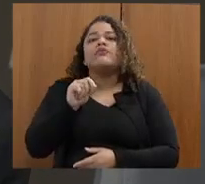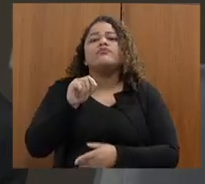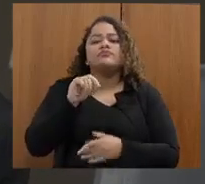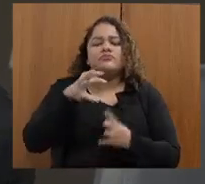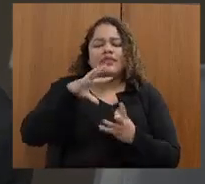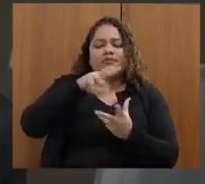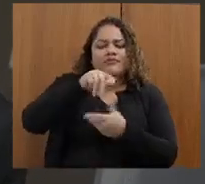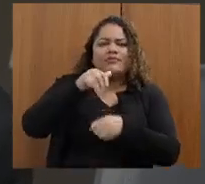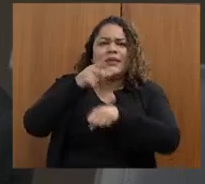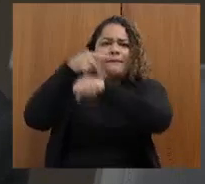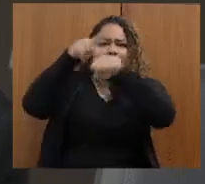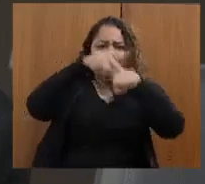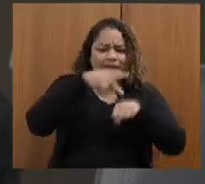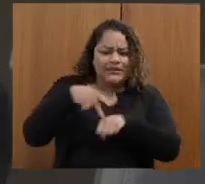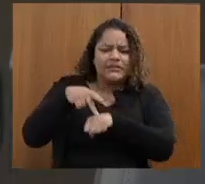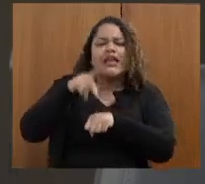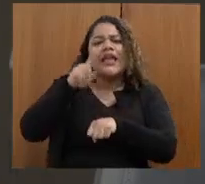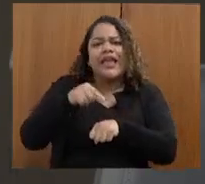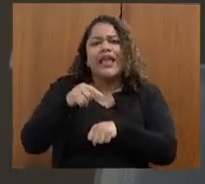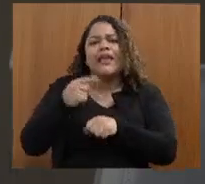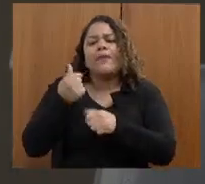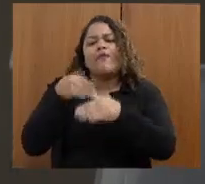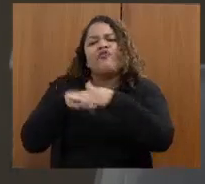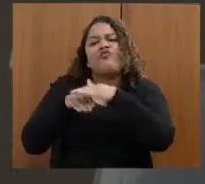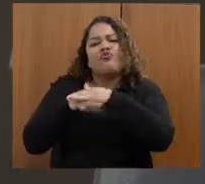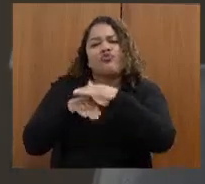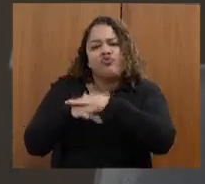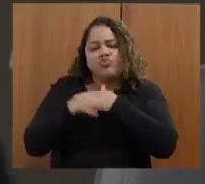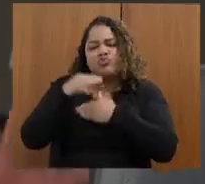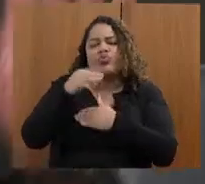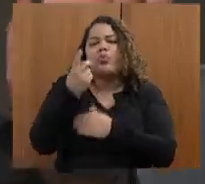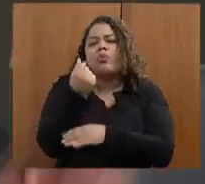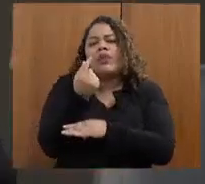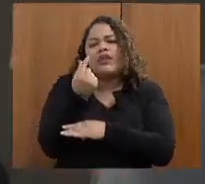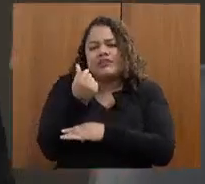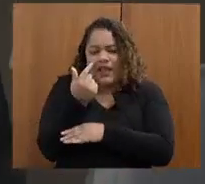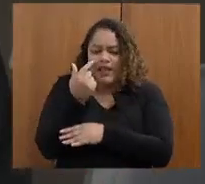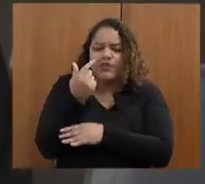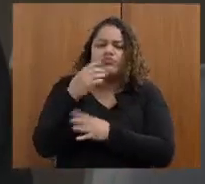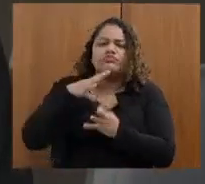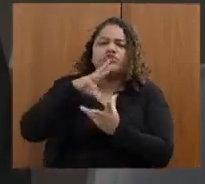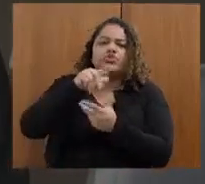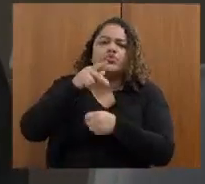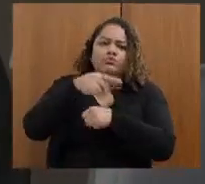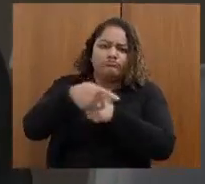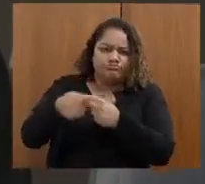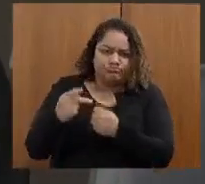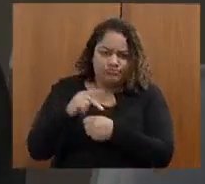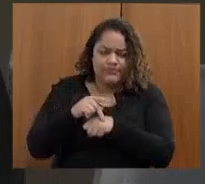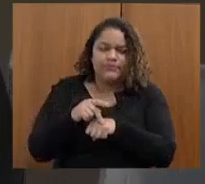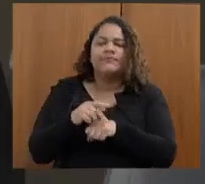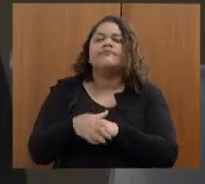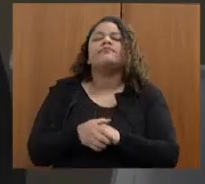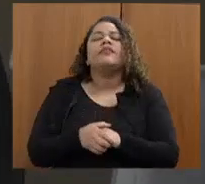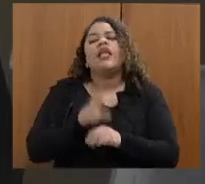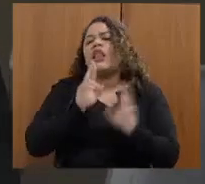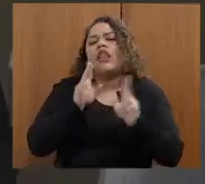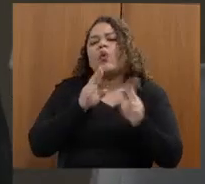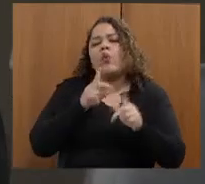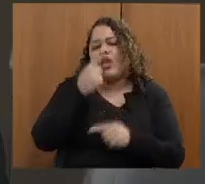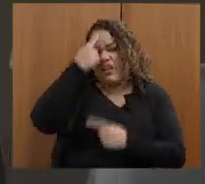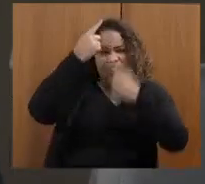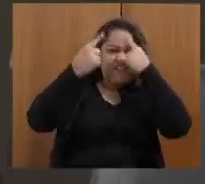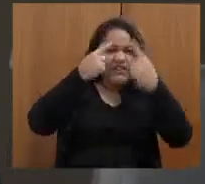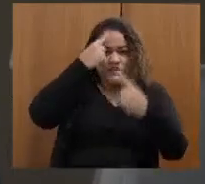não tem nenhuma invenção feita aqui no Brasil pelo então Presidente ou pelo Ministro da Fazenda